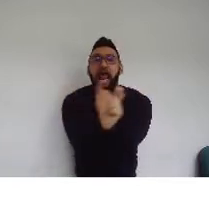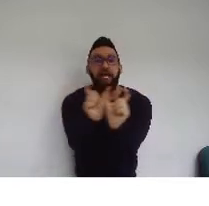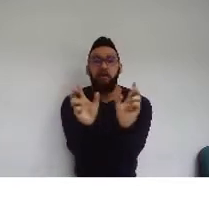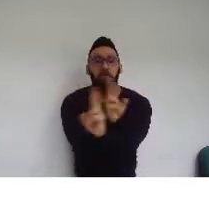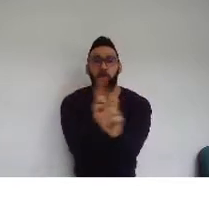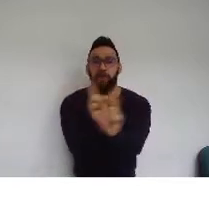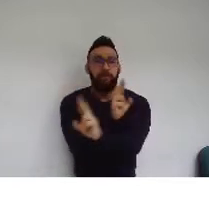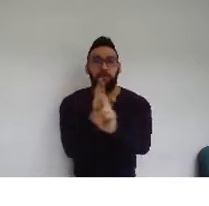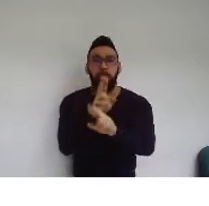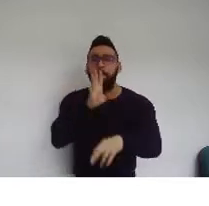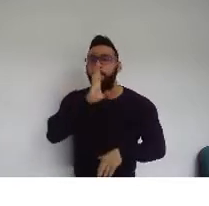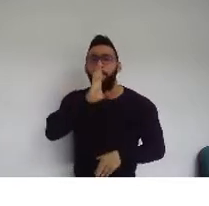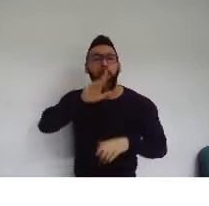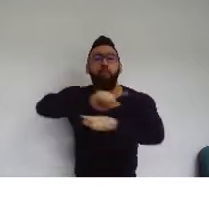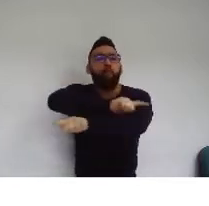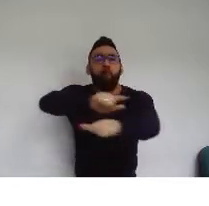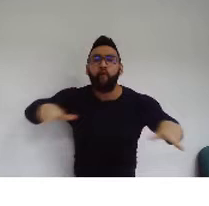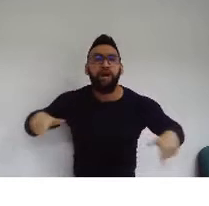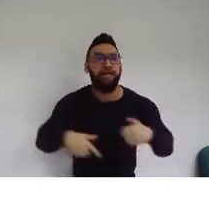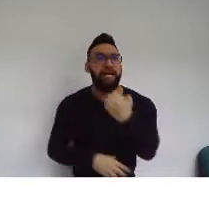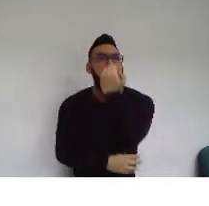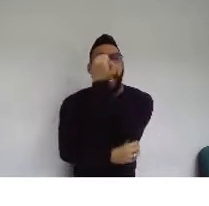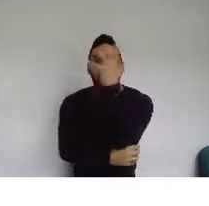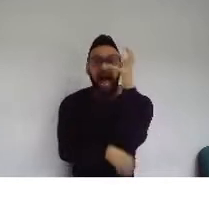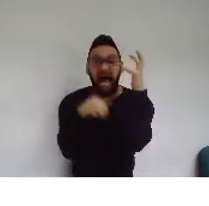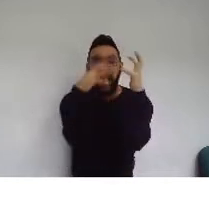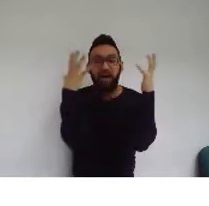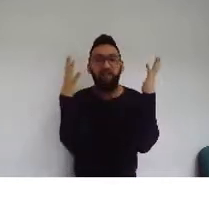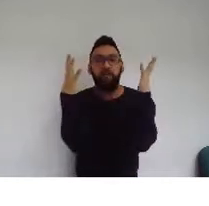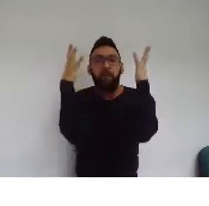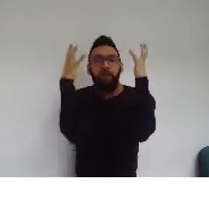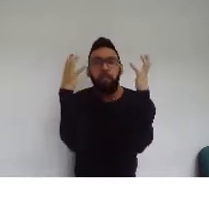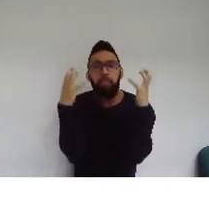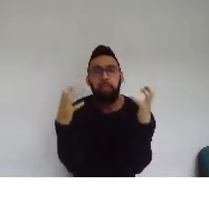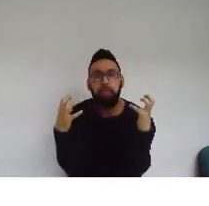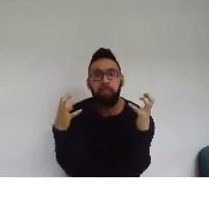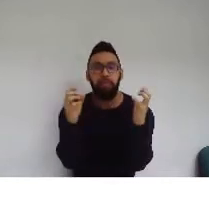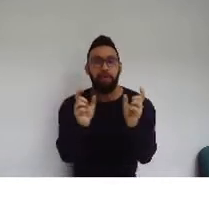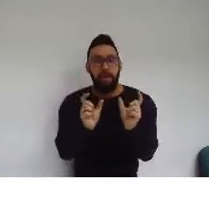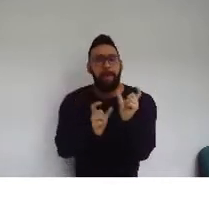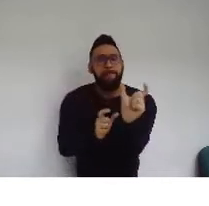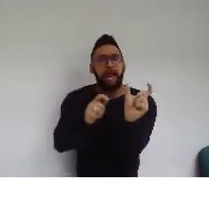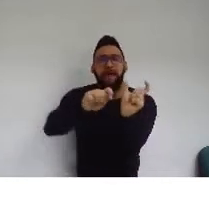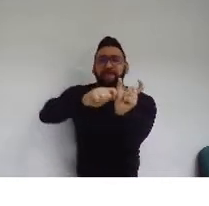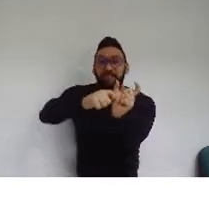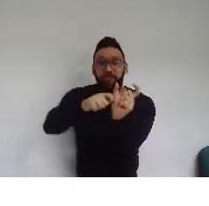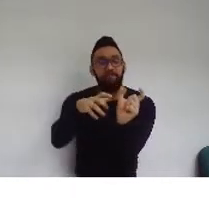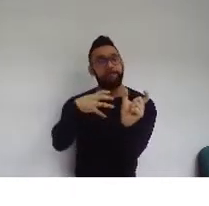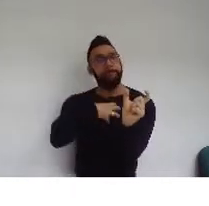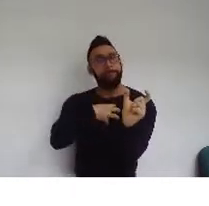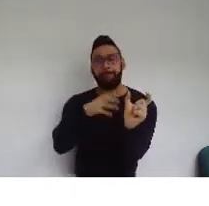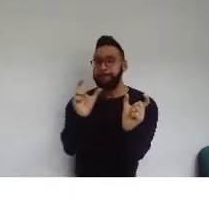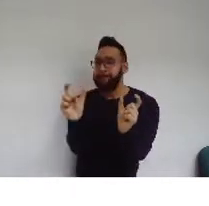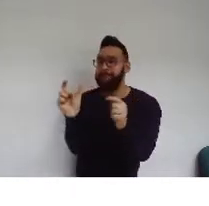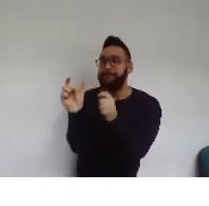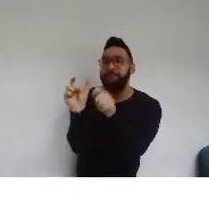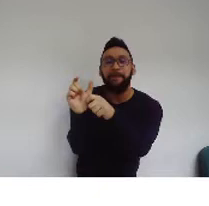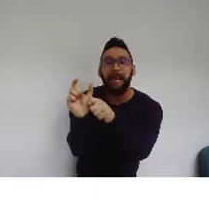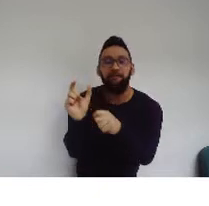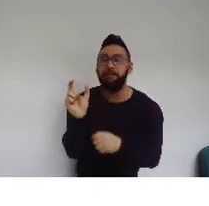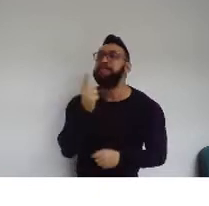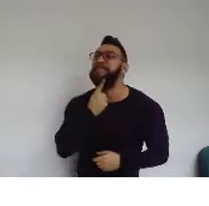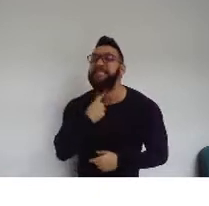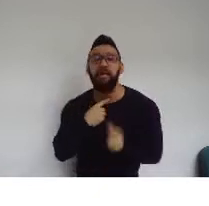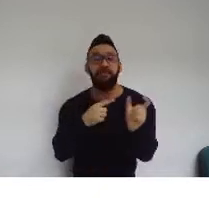espaço público vazio, copas baixas de árvores, as palavras-chave de desejo, encantamento, a beleza